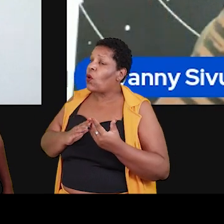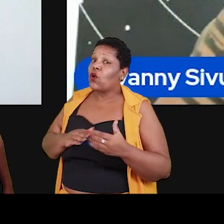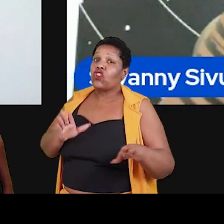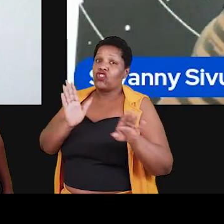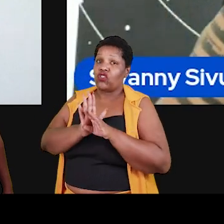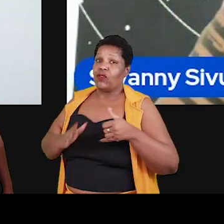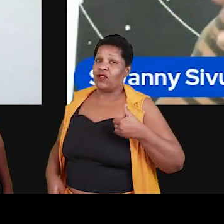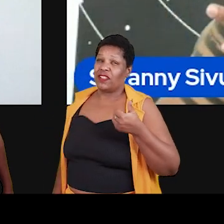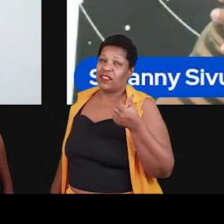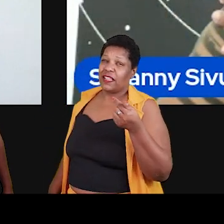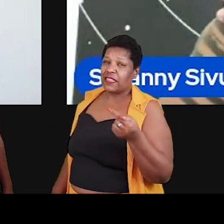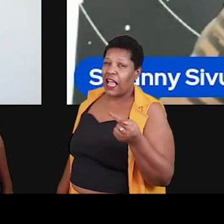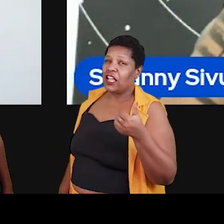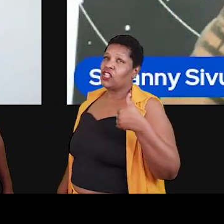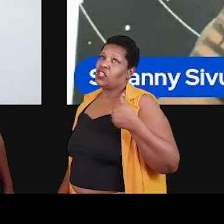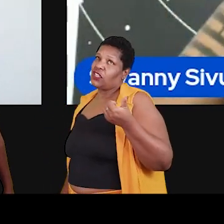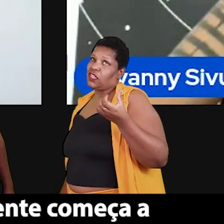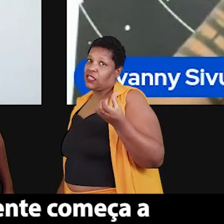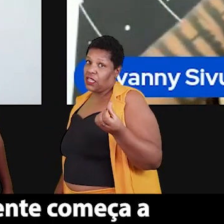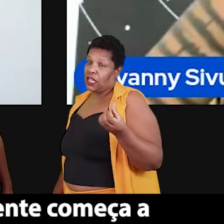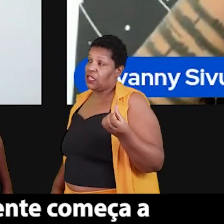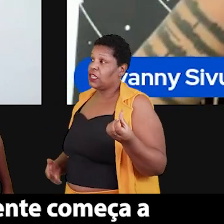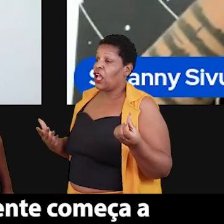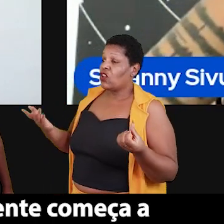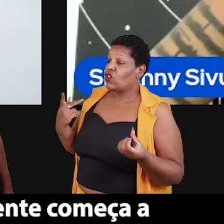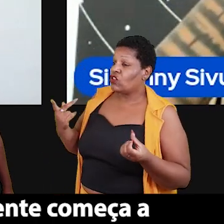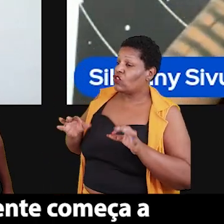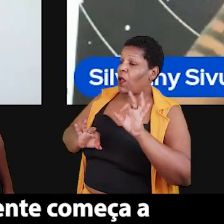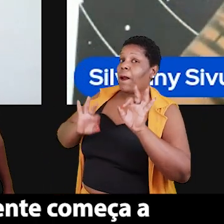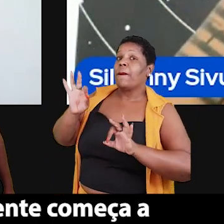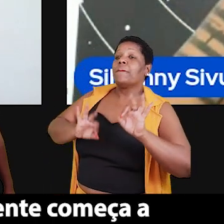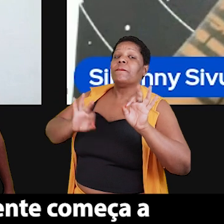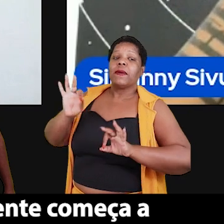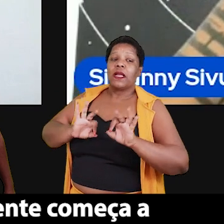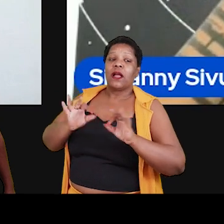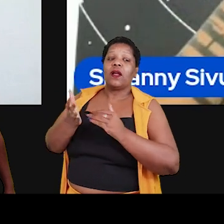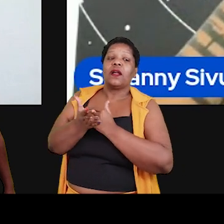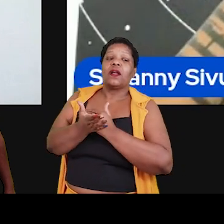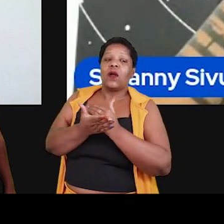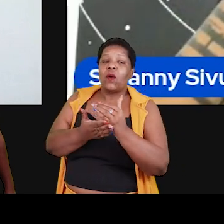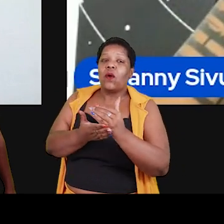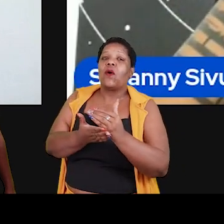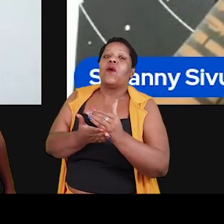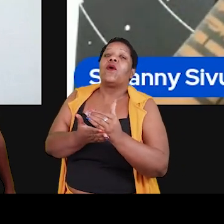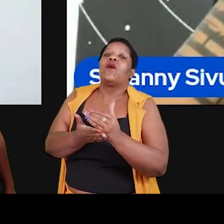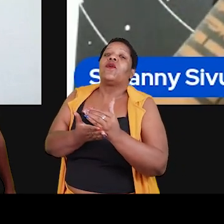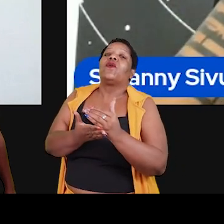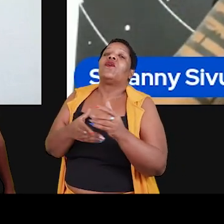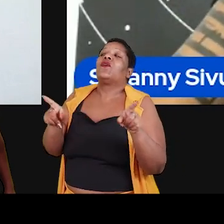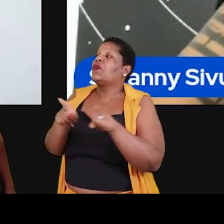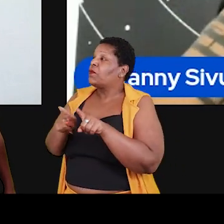nos 17, 16, a gente começa a prepará-los para o mercado de trabalho.